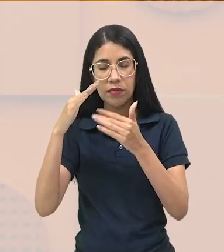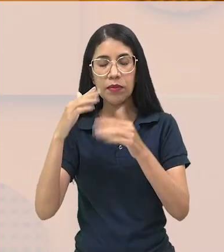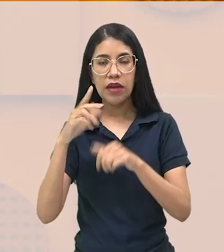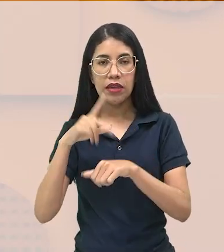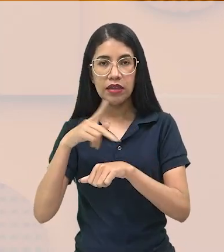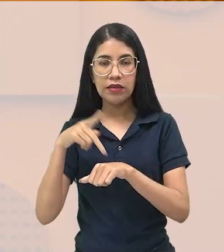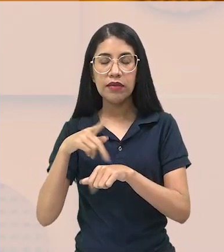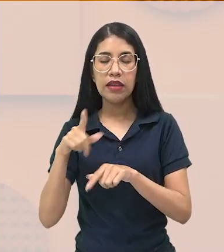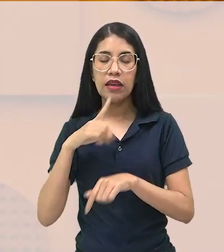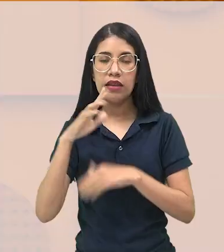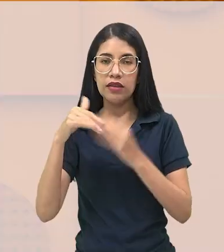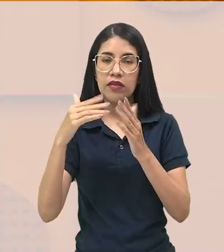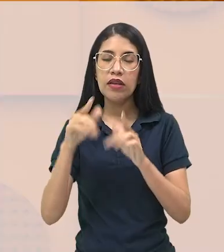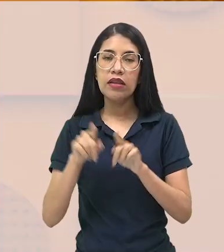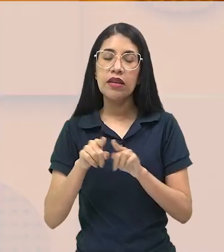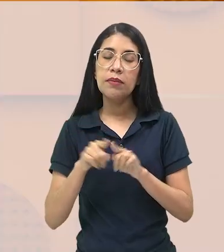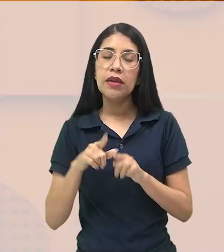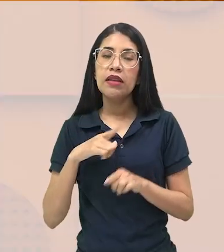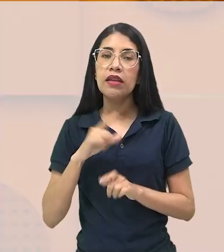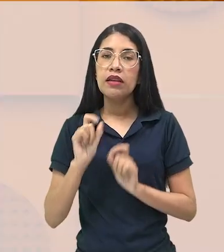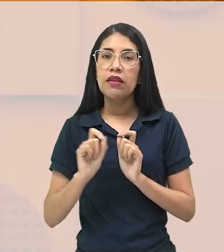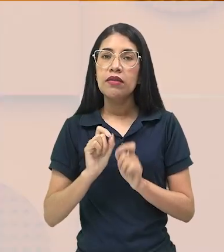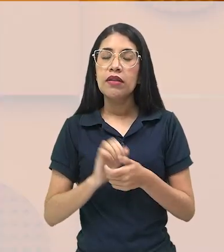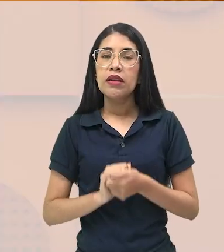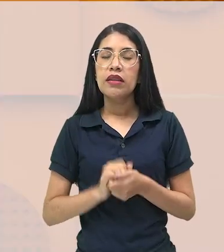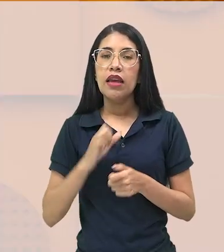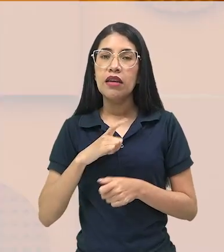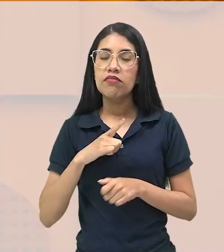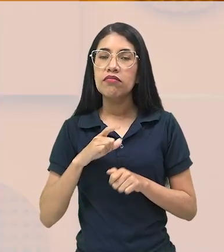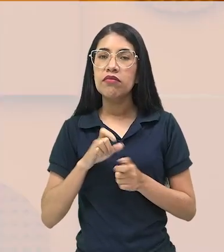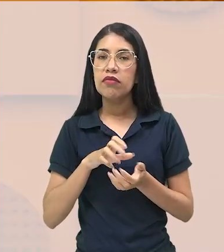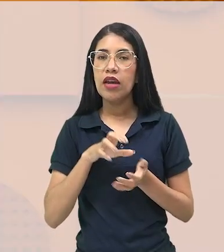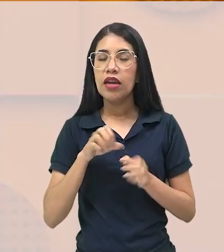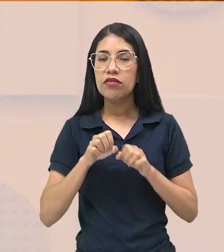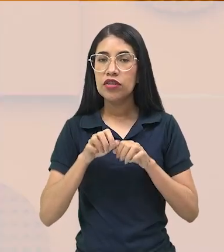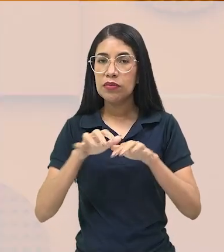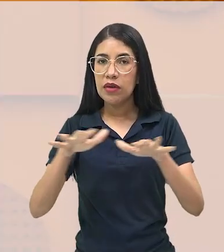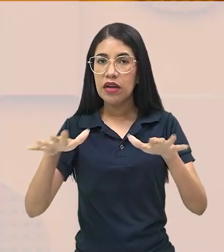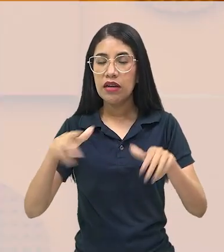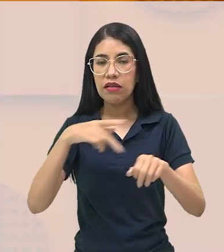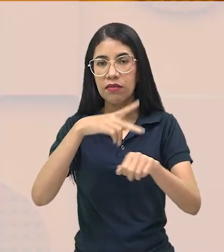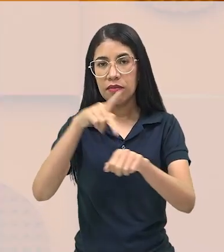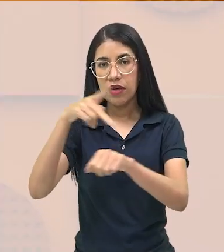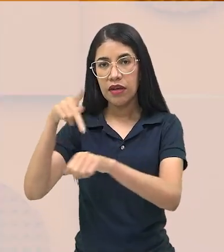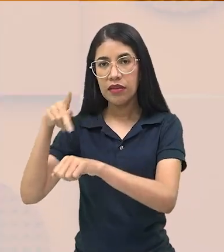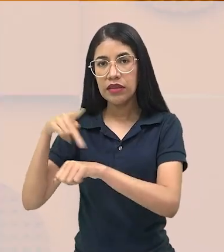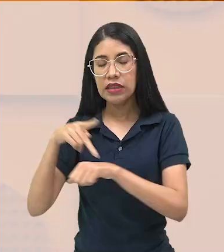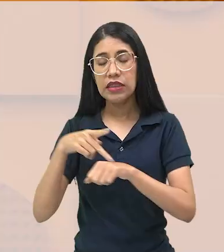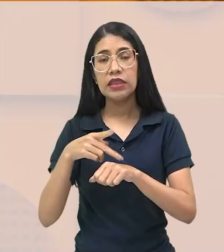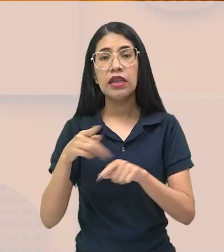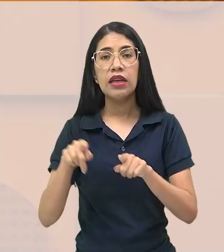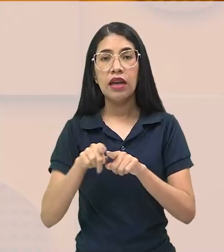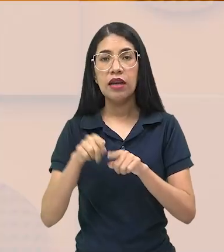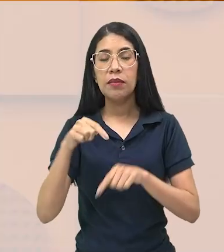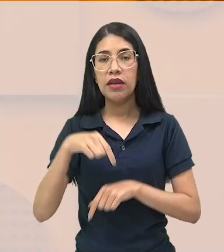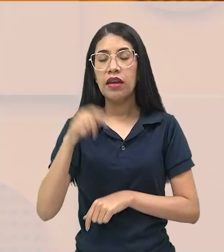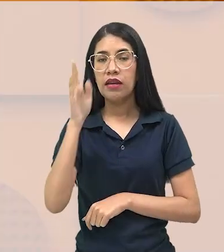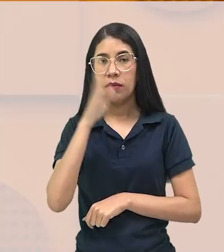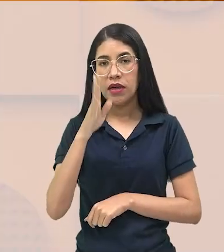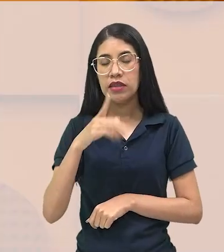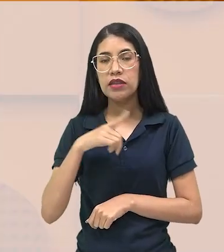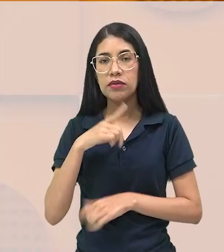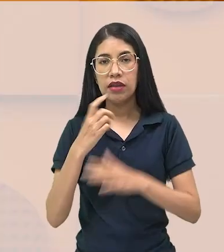né? E ela tem filiais espalhadas por diversos países do mundo, inclusive o Brasil